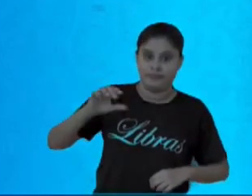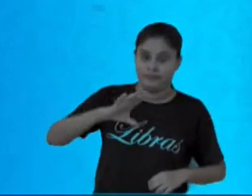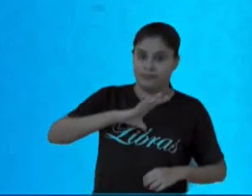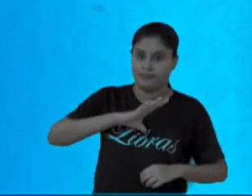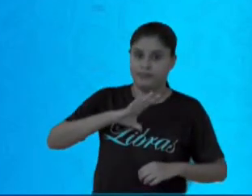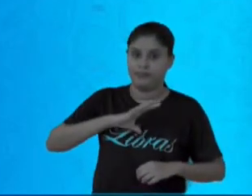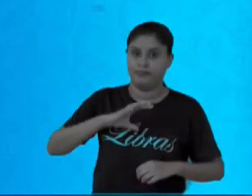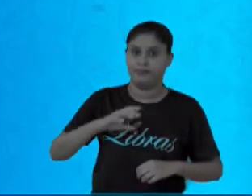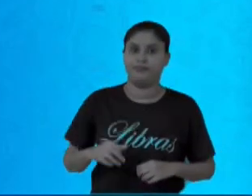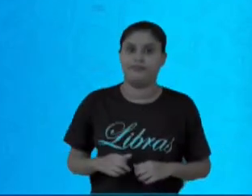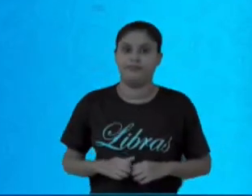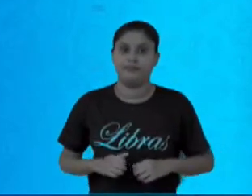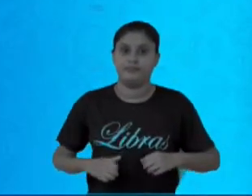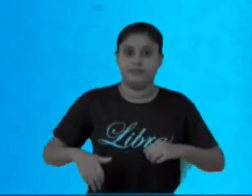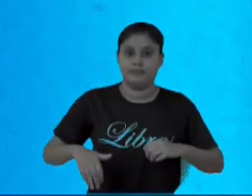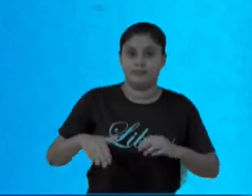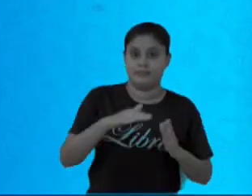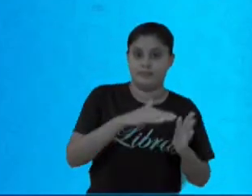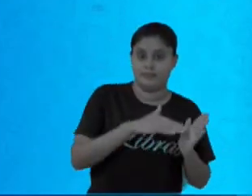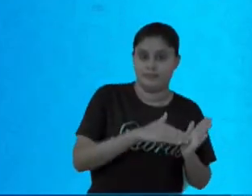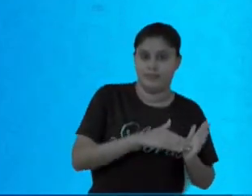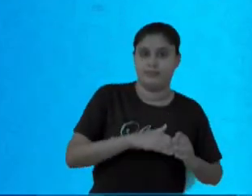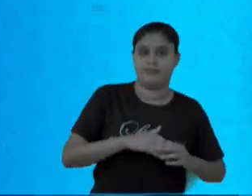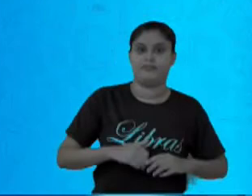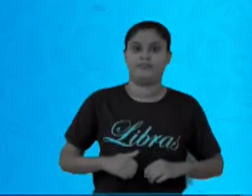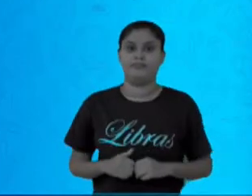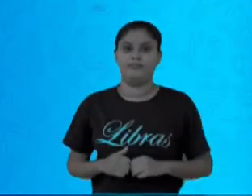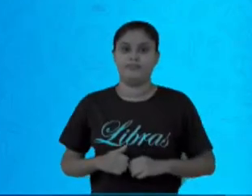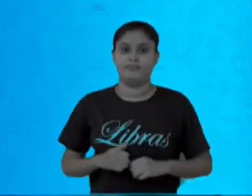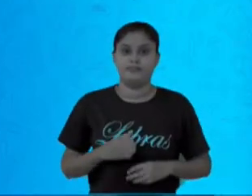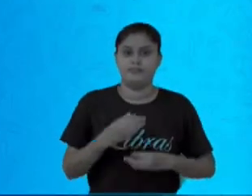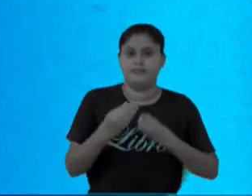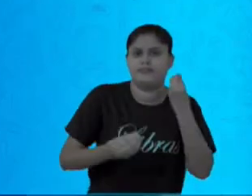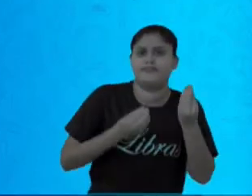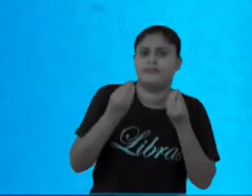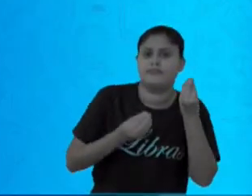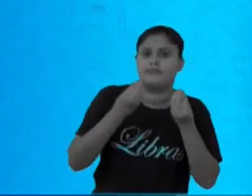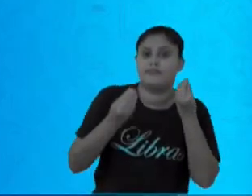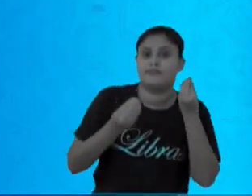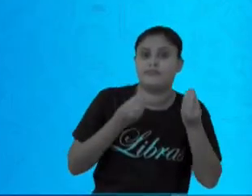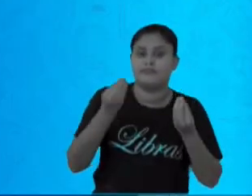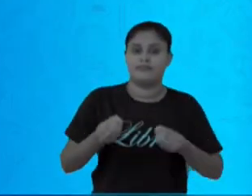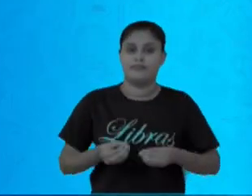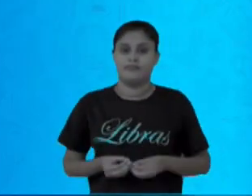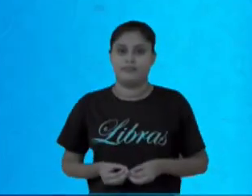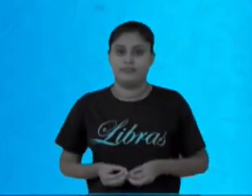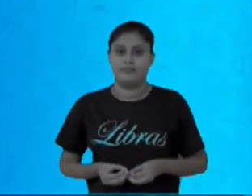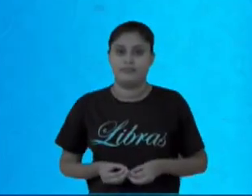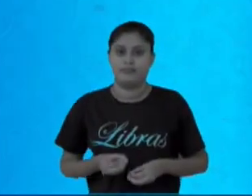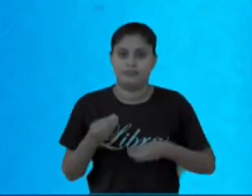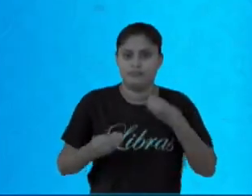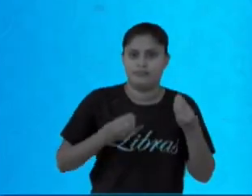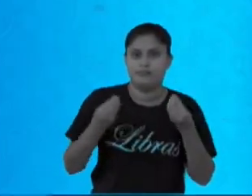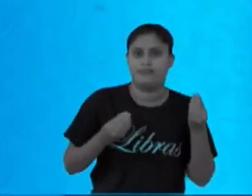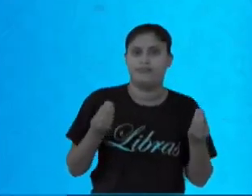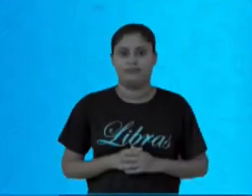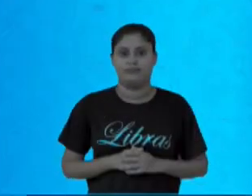matéria-prima. E nós vamos voltar lá na zona rural para aprender como isso acontece, como esse processo